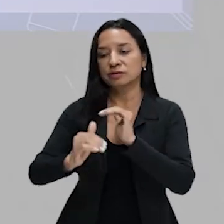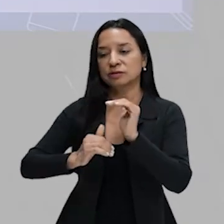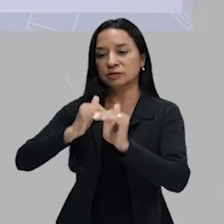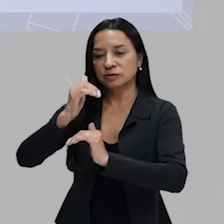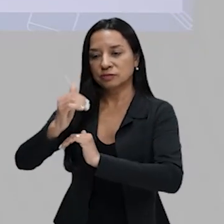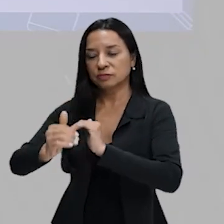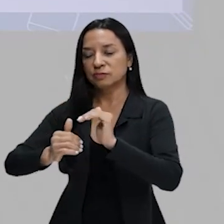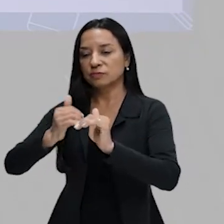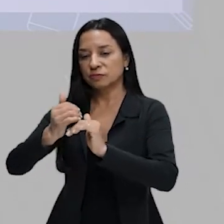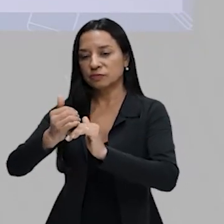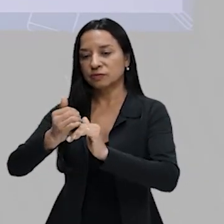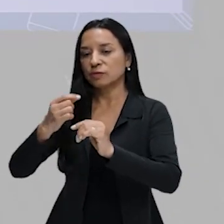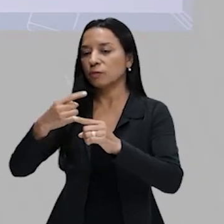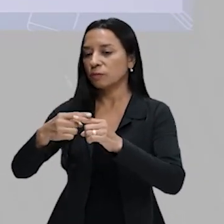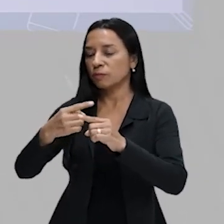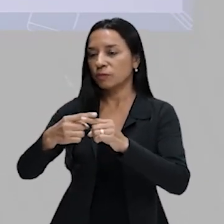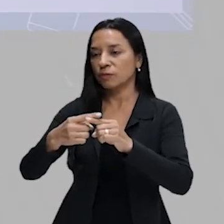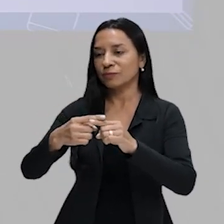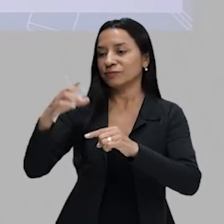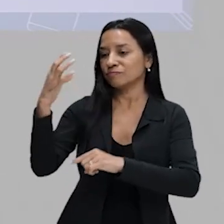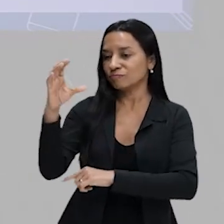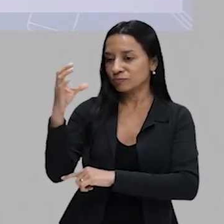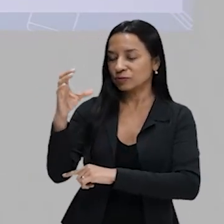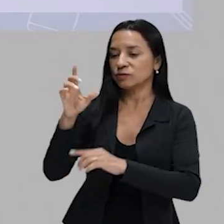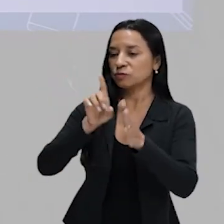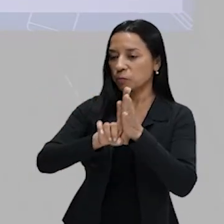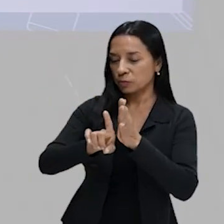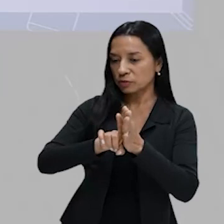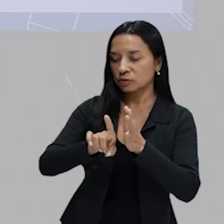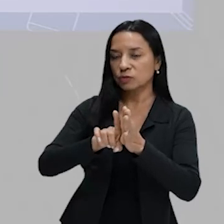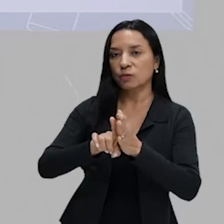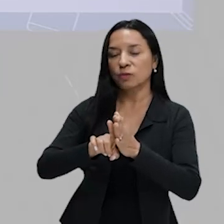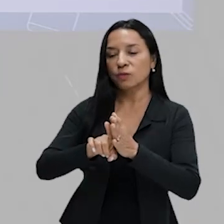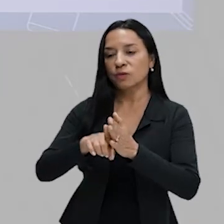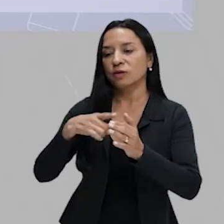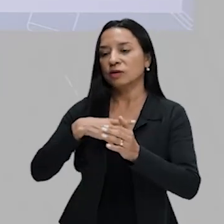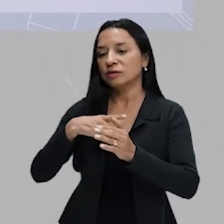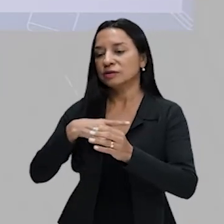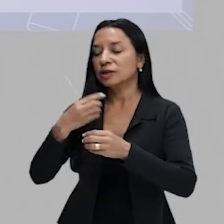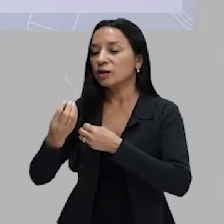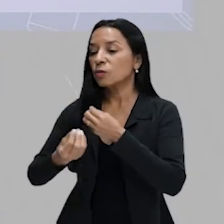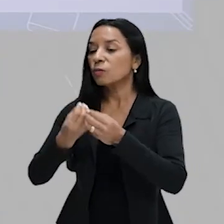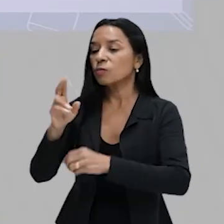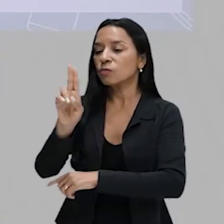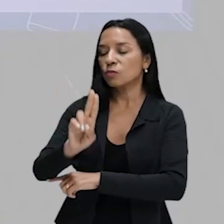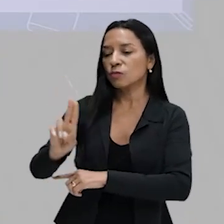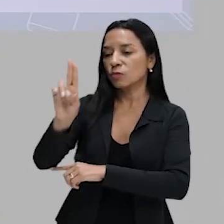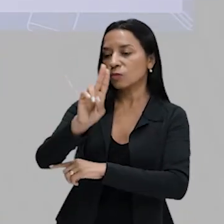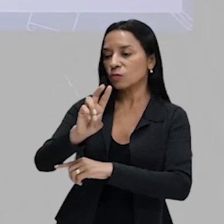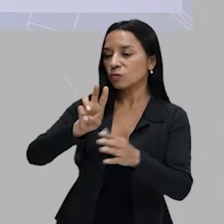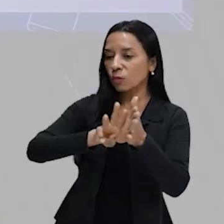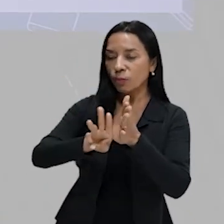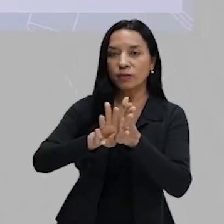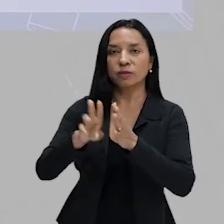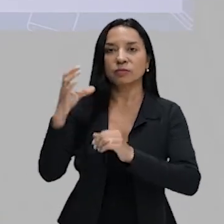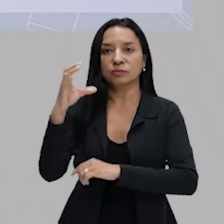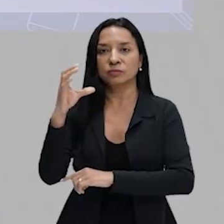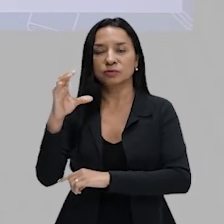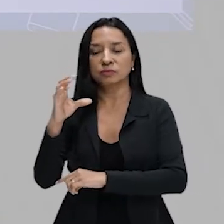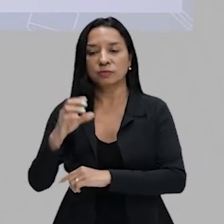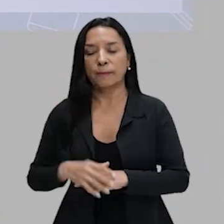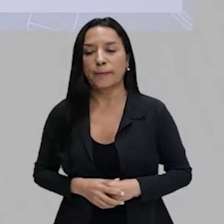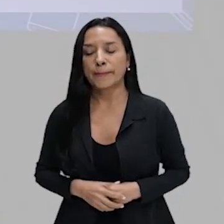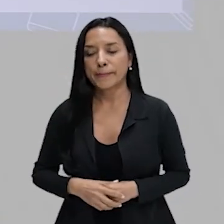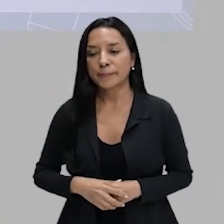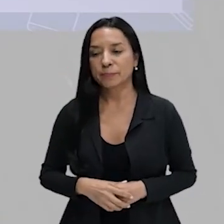graças a uma série de procedimentos científicos que levam em consideração o uso do método científico, tá?